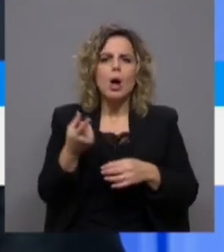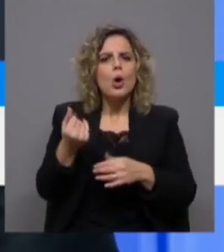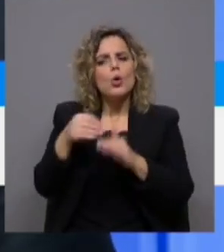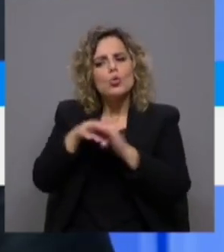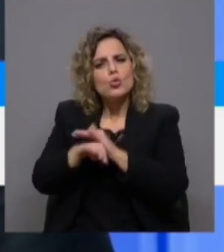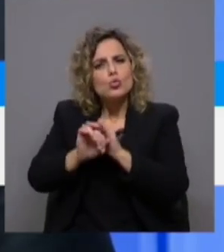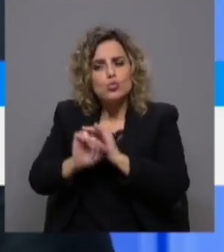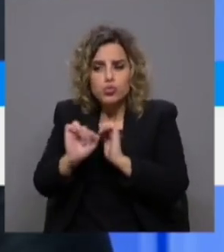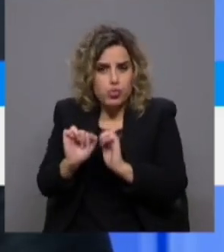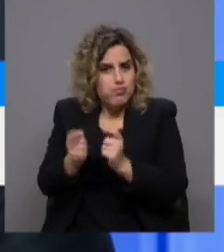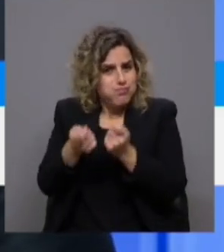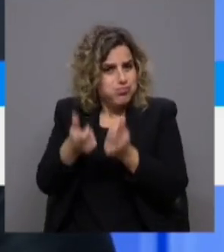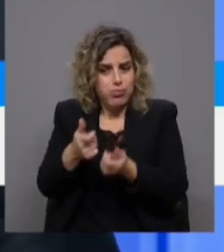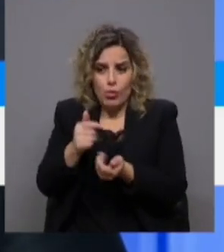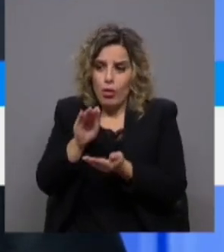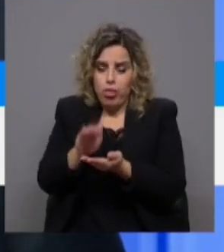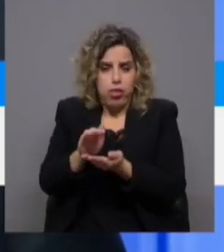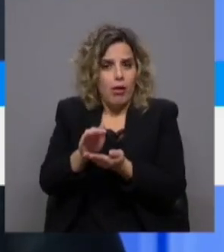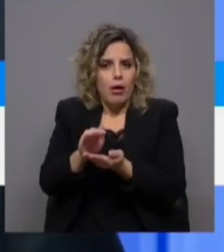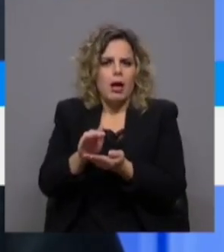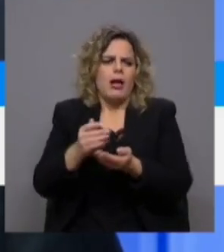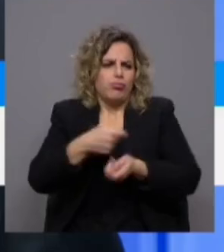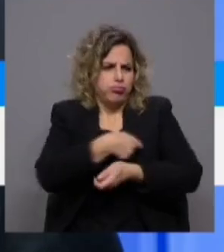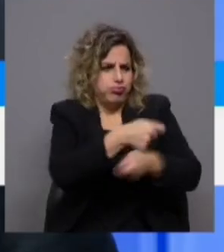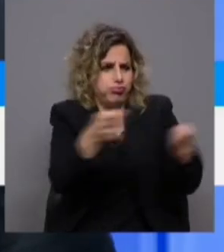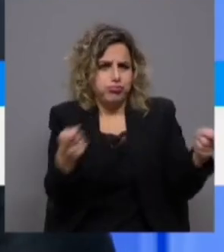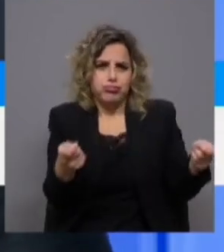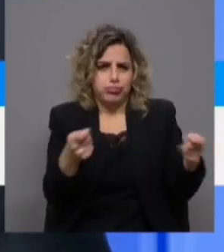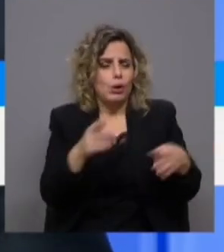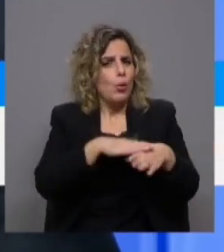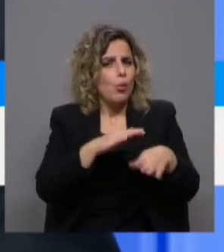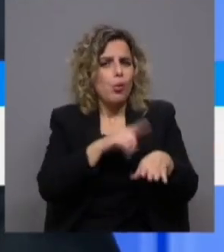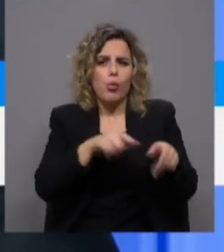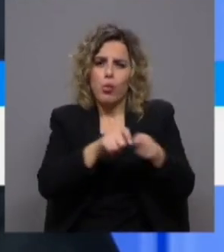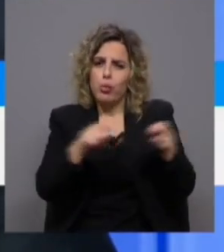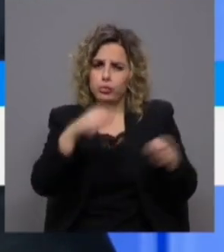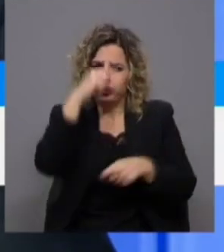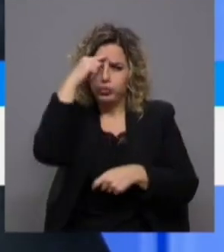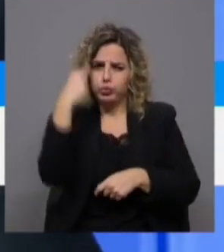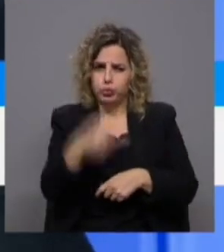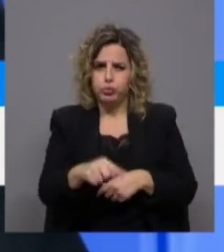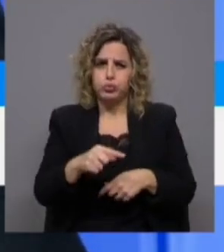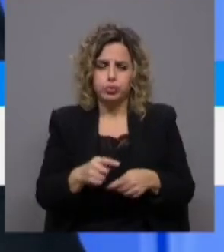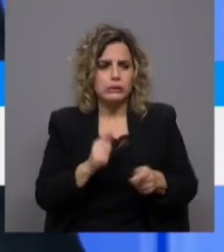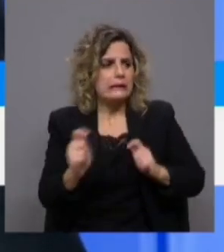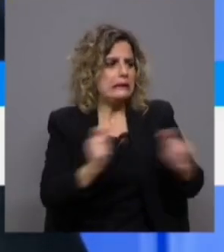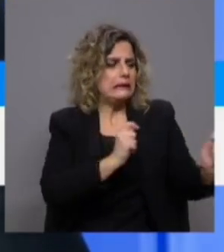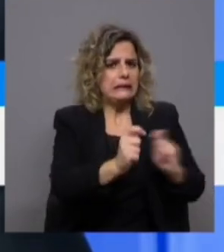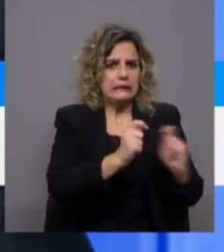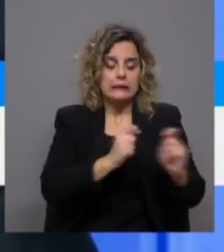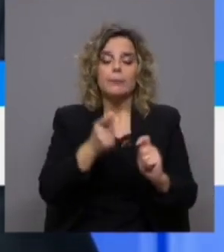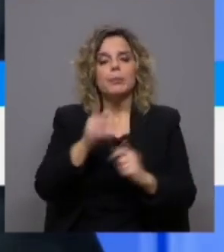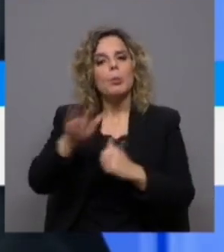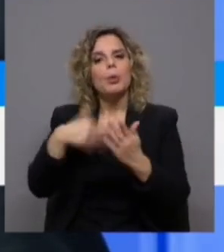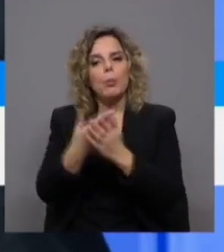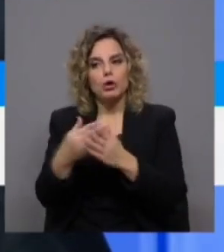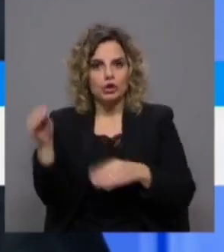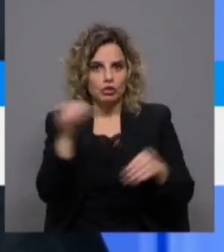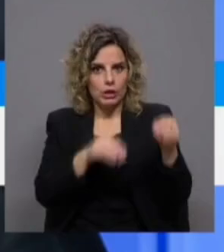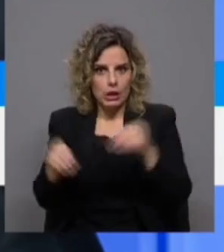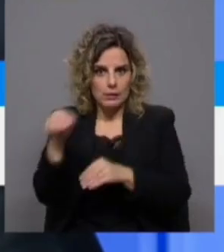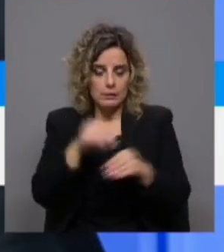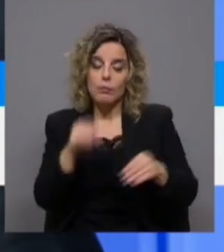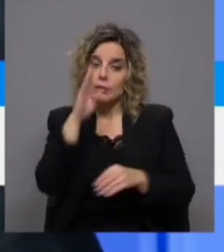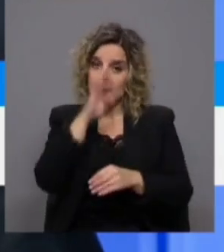Reservas das poucas reservas estão os casos elas tinham para fazer fáceis de perigo muito difícil e portanto nas nossas respostas eleitorais e se